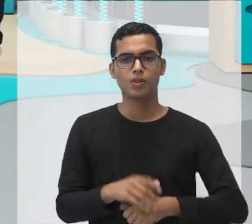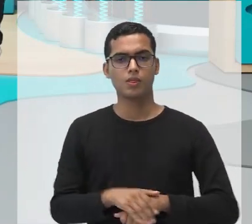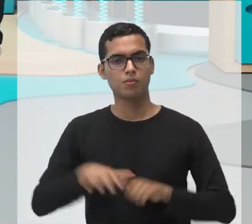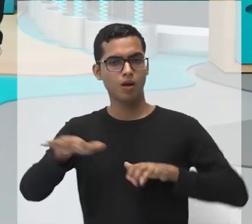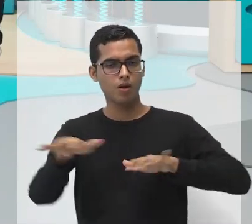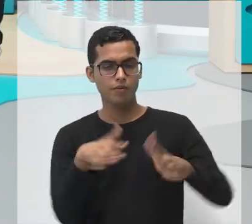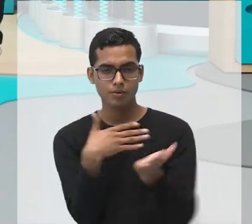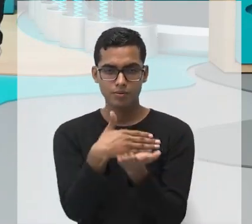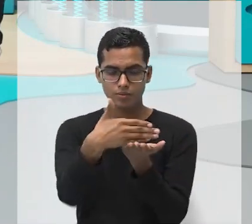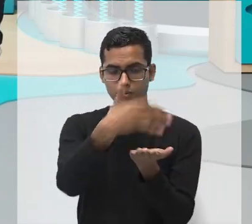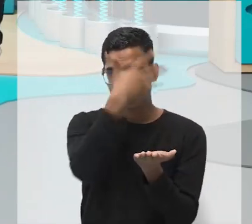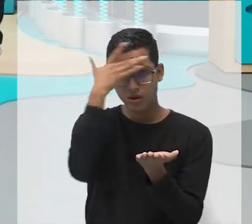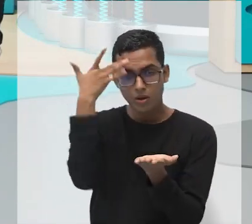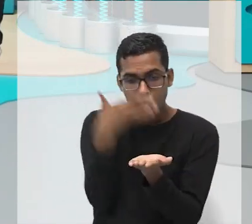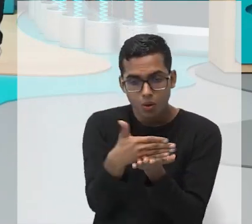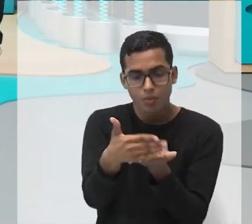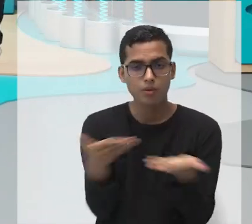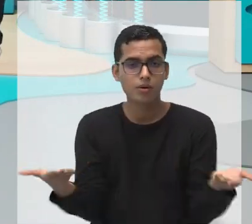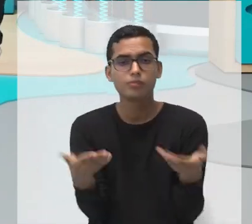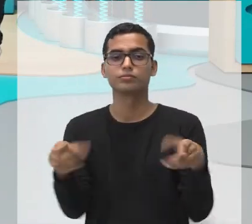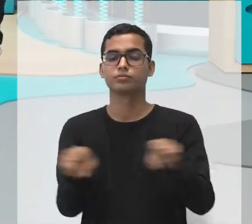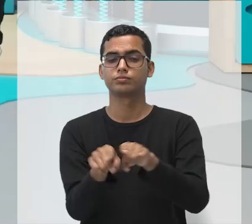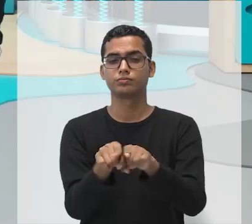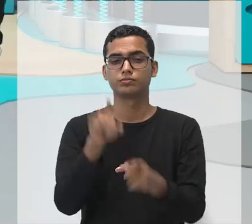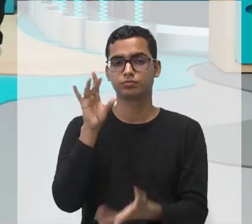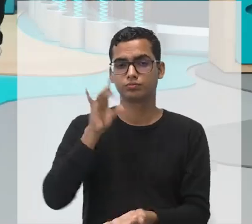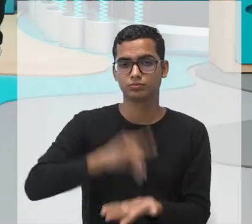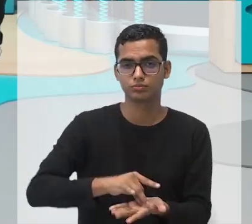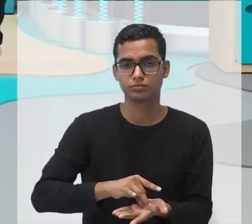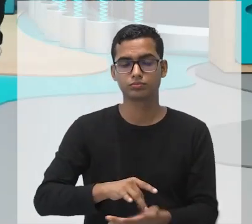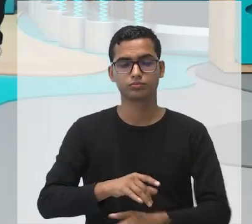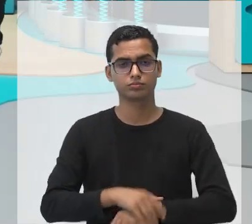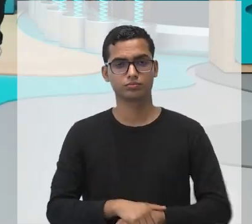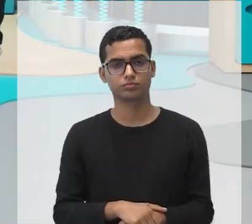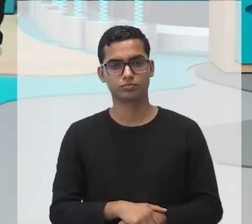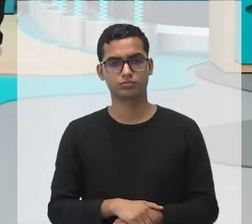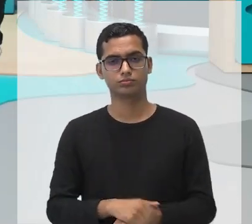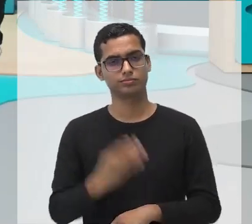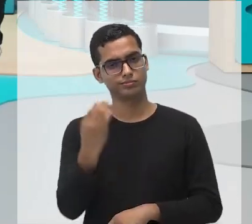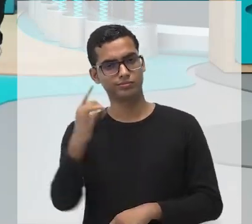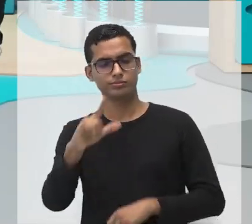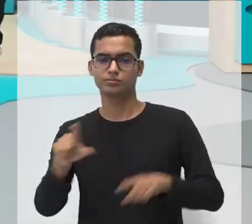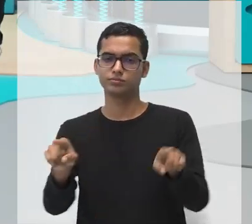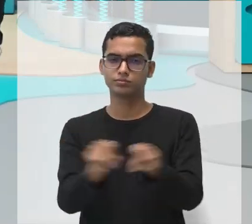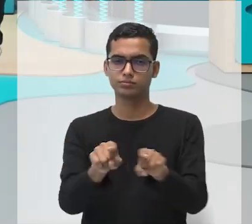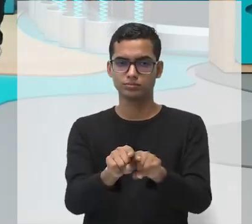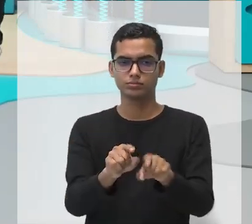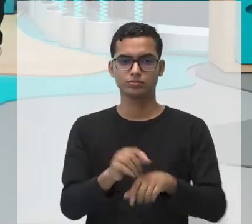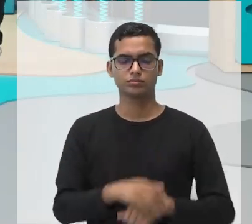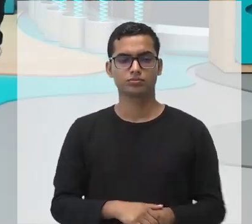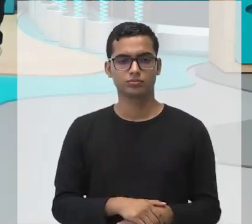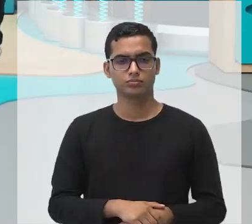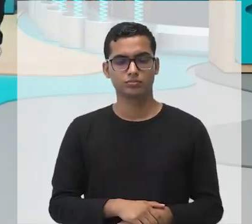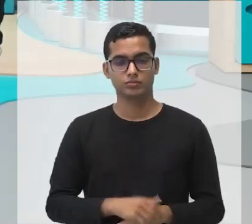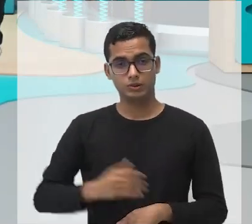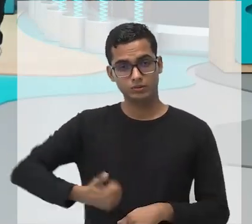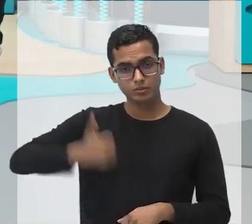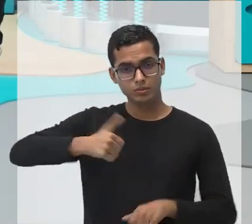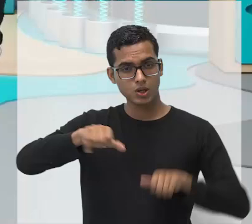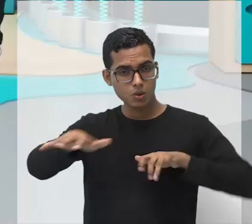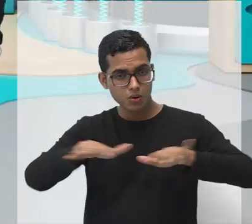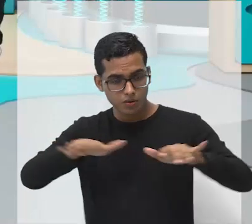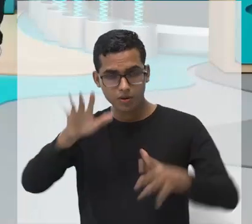para iniciantes, para pessoas que estão começando ali na prática. Lógico que o primeiro movimento que a gente